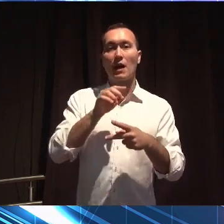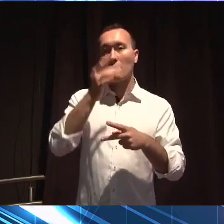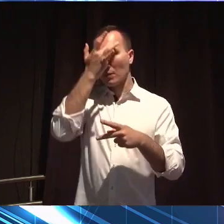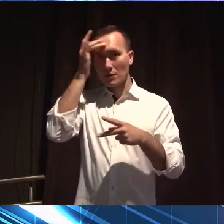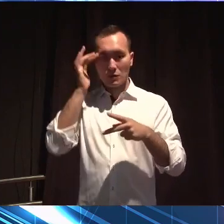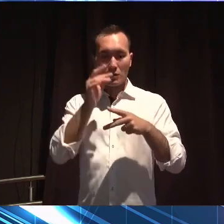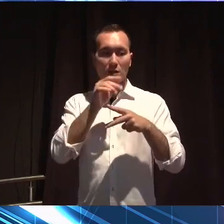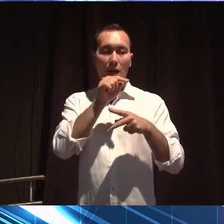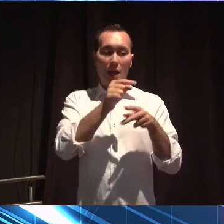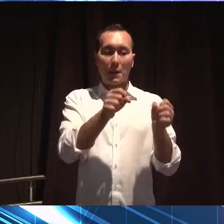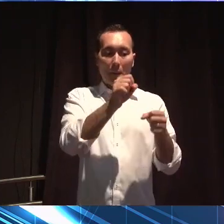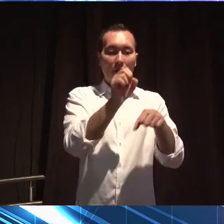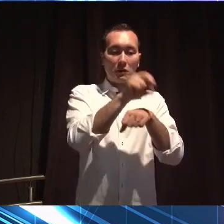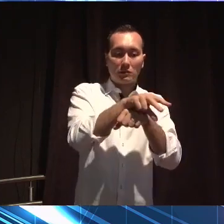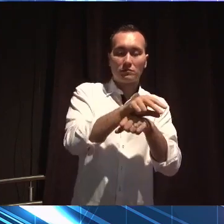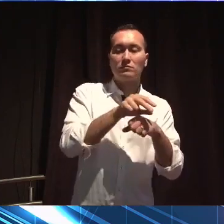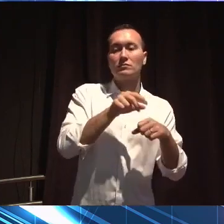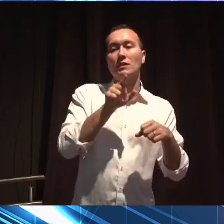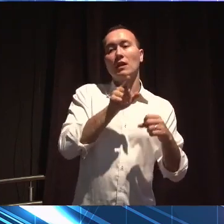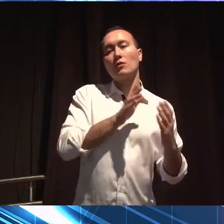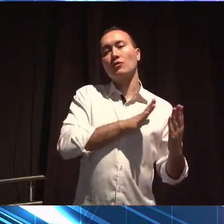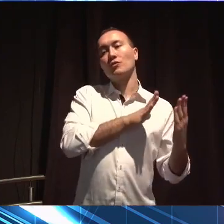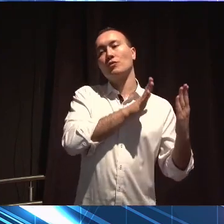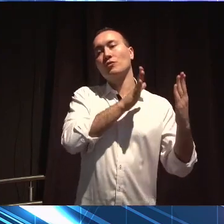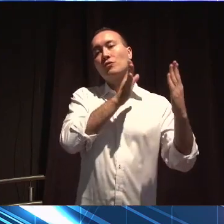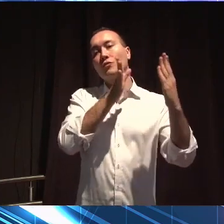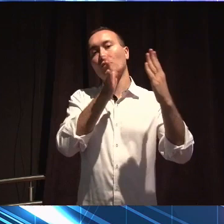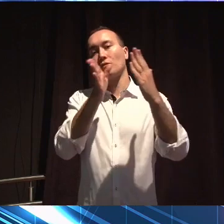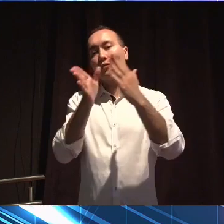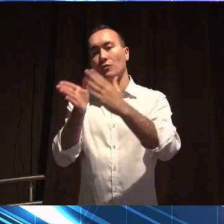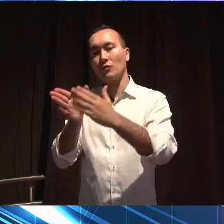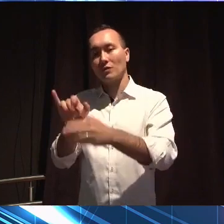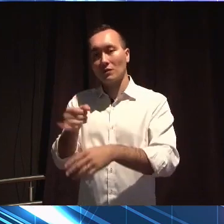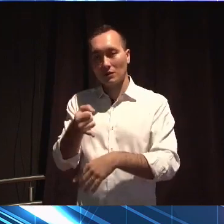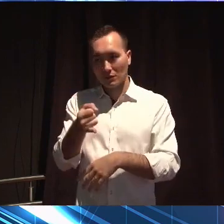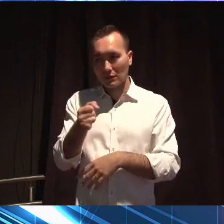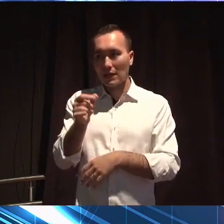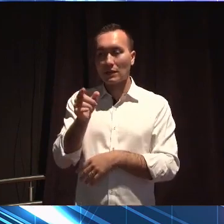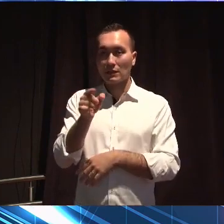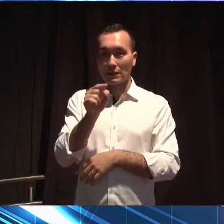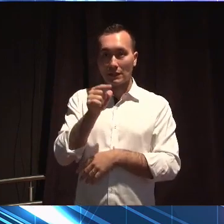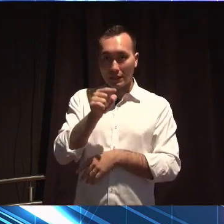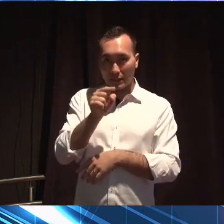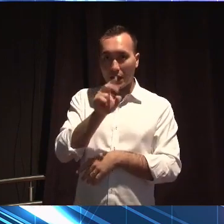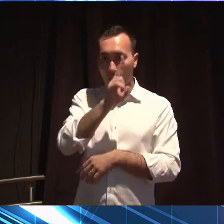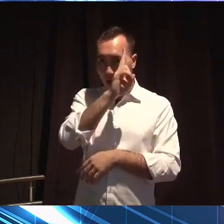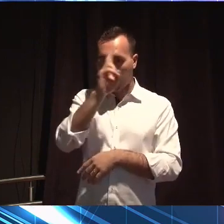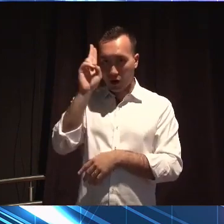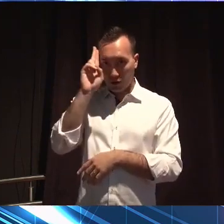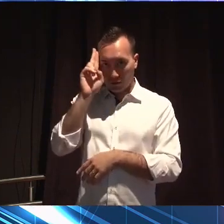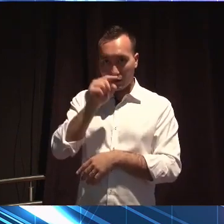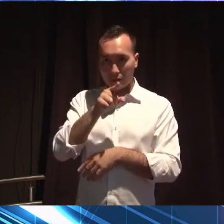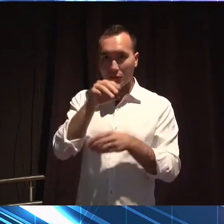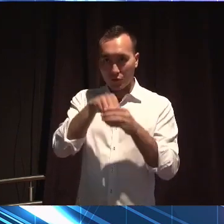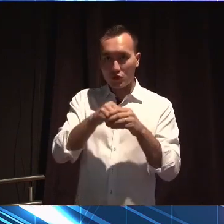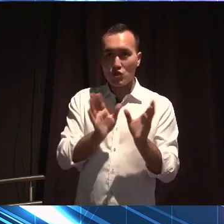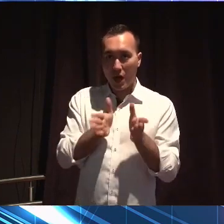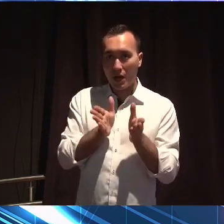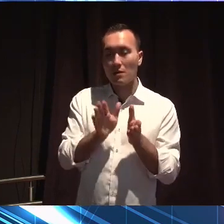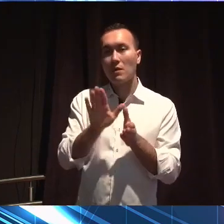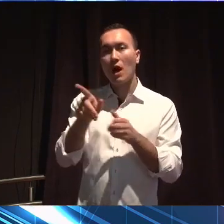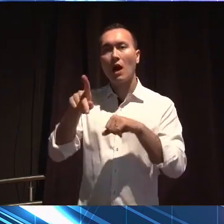Isso é bacana, porque, na verdade, poxa, é para qualificar a tua experiência de compra. Mas é óbvio também para qualificar resultado,